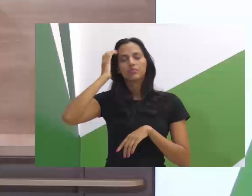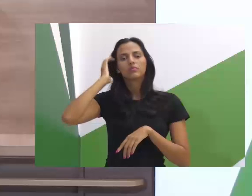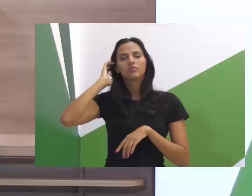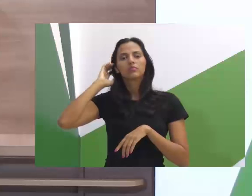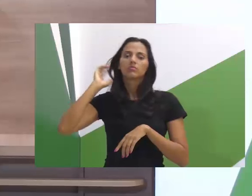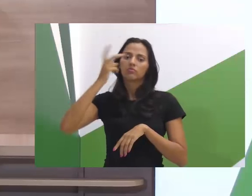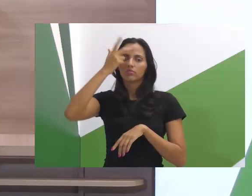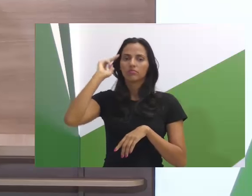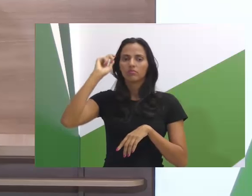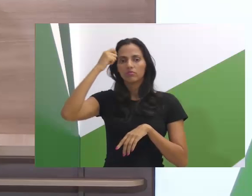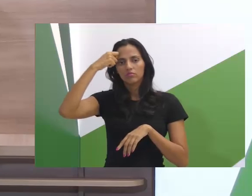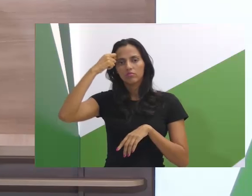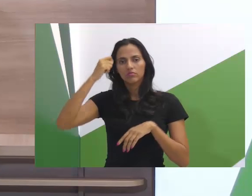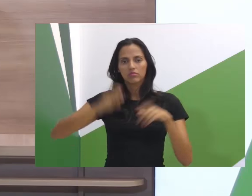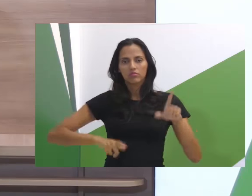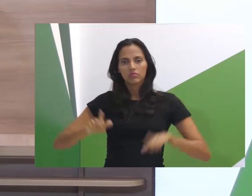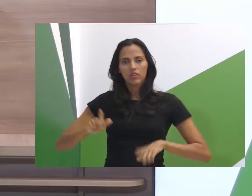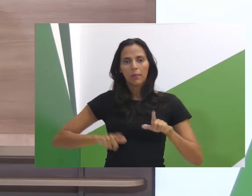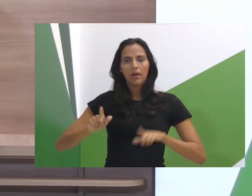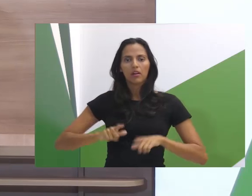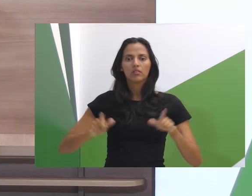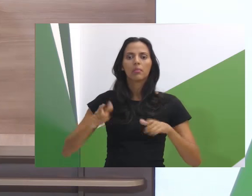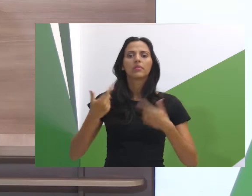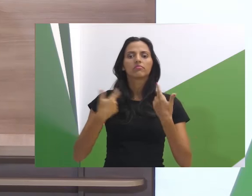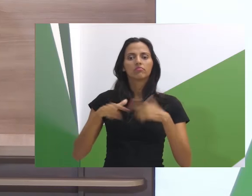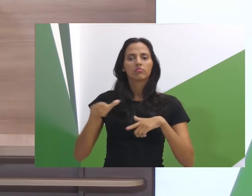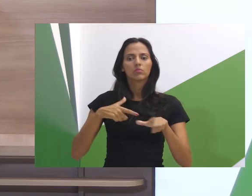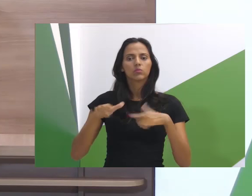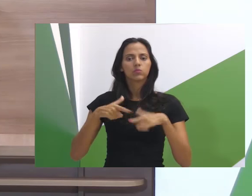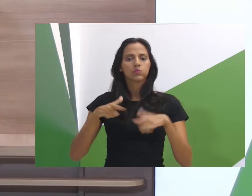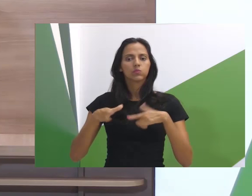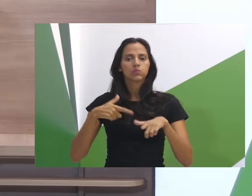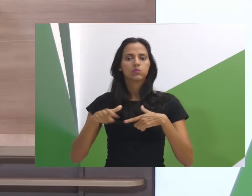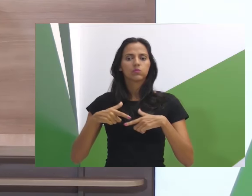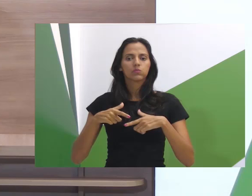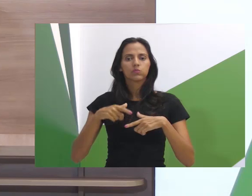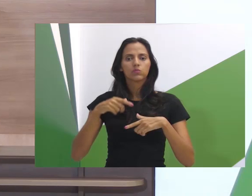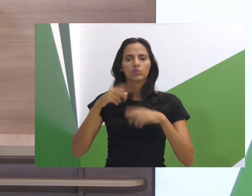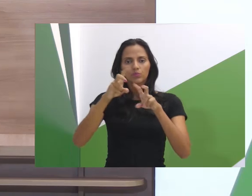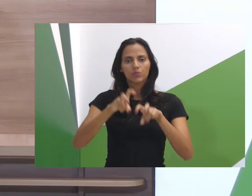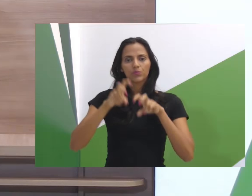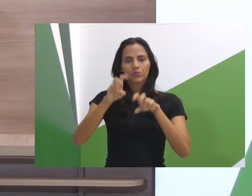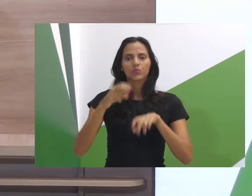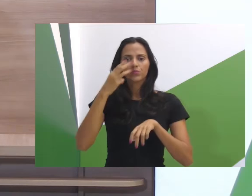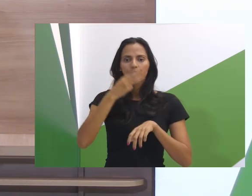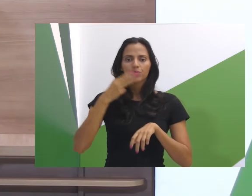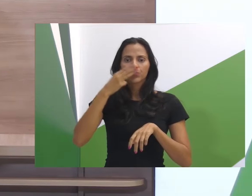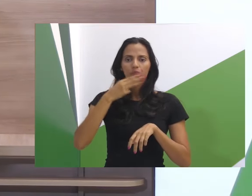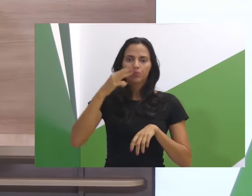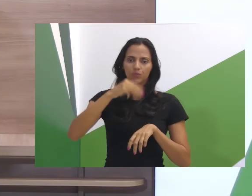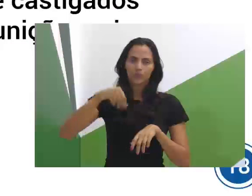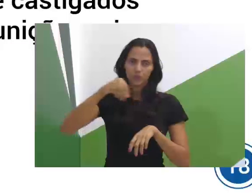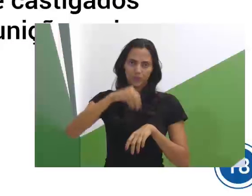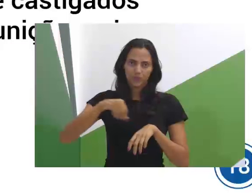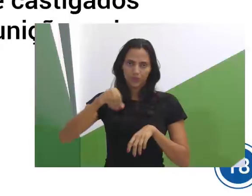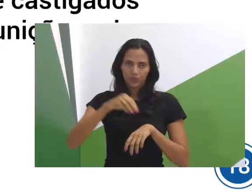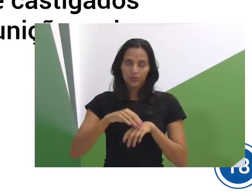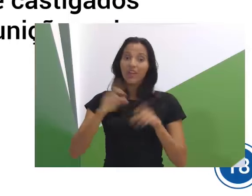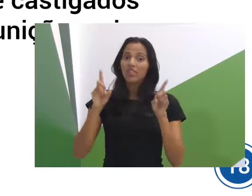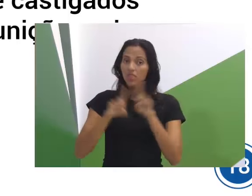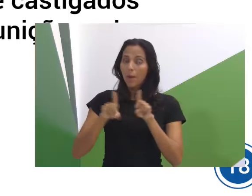escravos para trabalhar nas fazendas de açúcar. E nas fazendas de açúcar e nas minas de ouro,